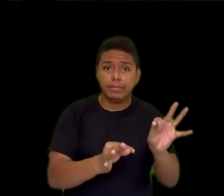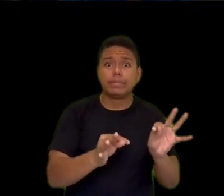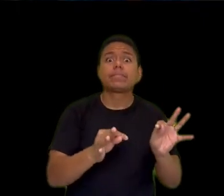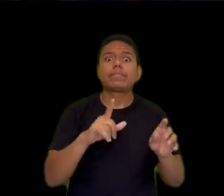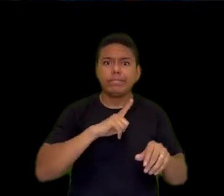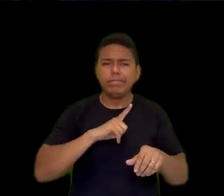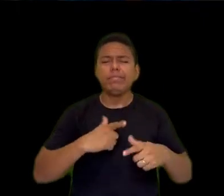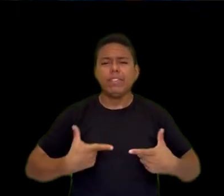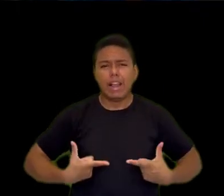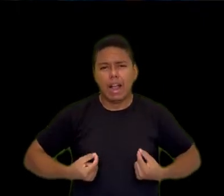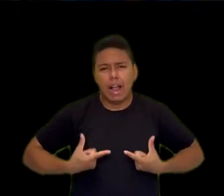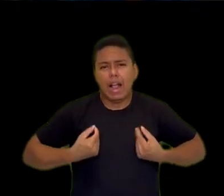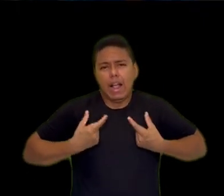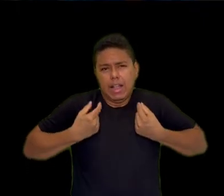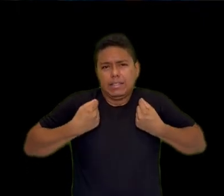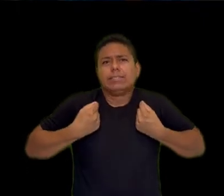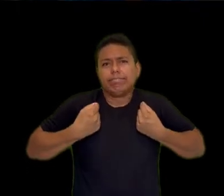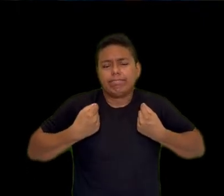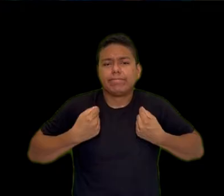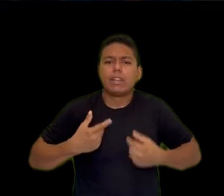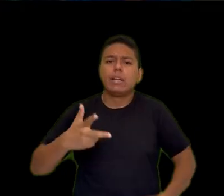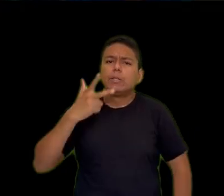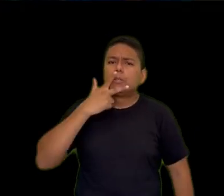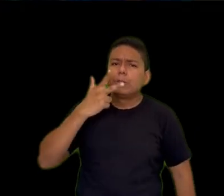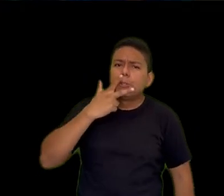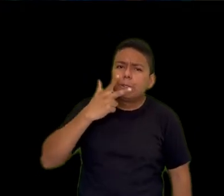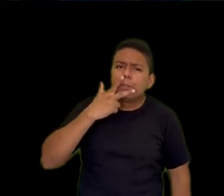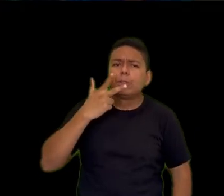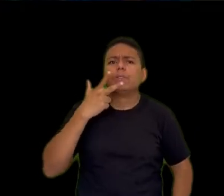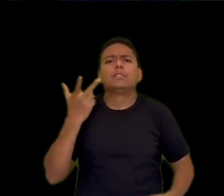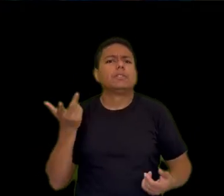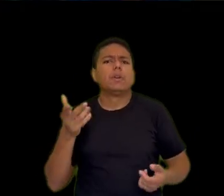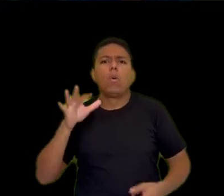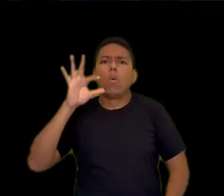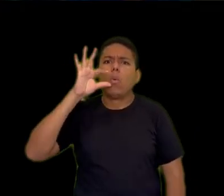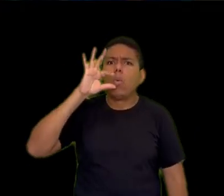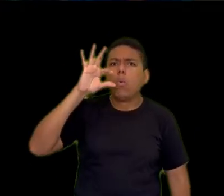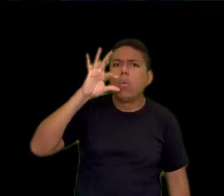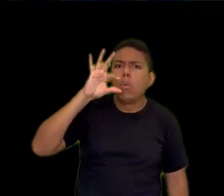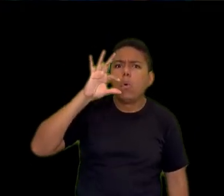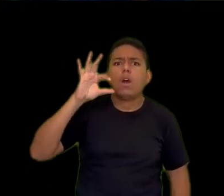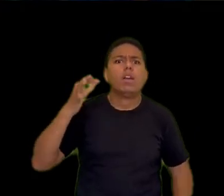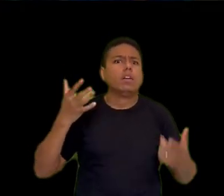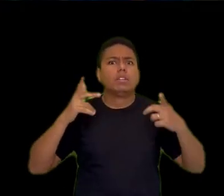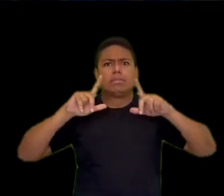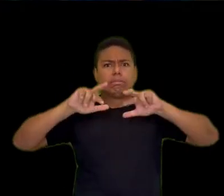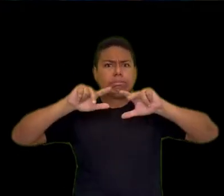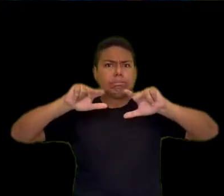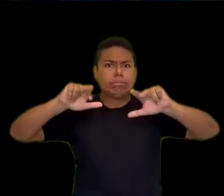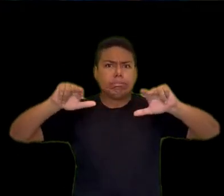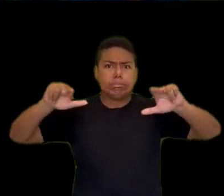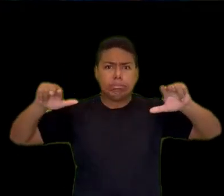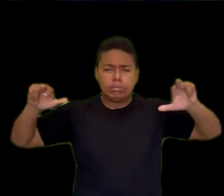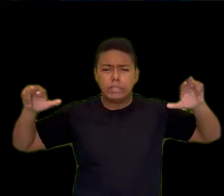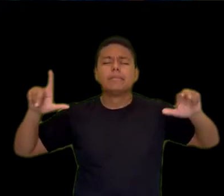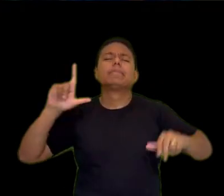cigarrilha, charuto e qualquer outro produto fumígeno, derivado ou não do tabaco, né? Porque, por exemplo, a gente tem aí os